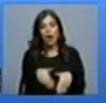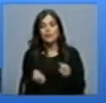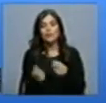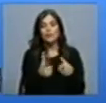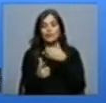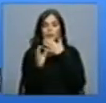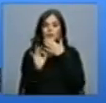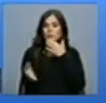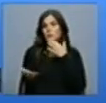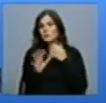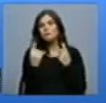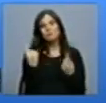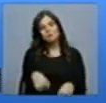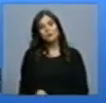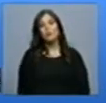terá aproximadamente